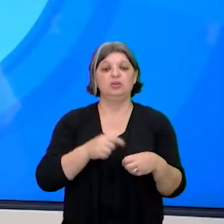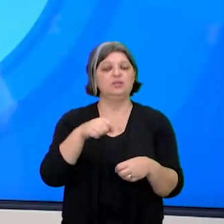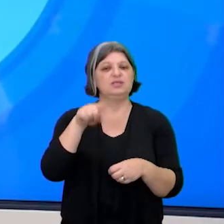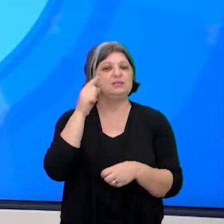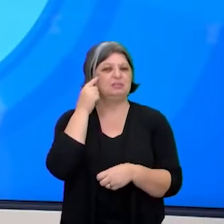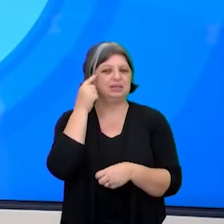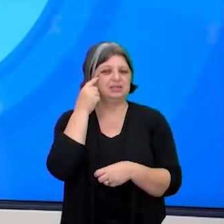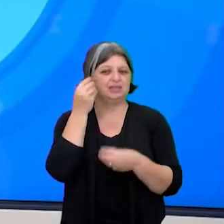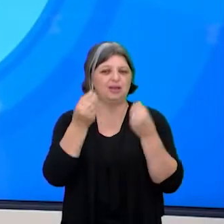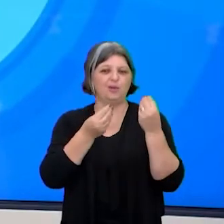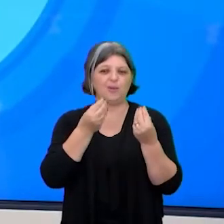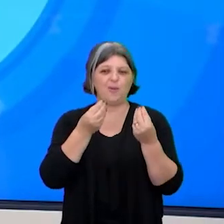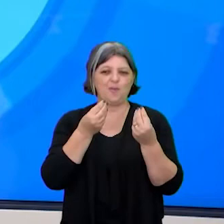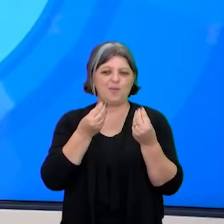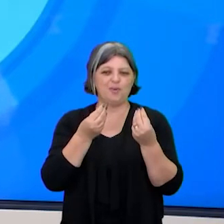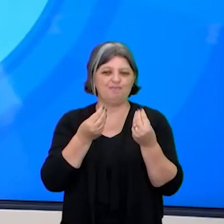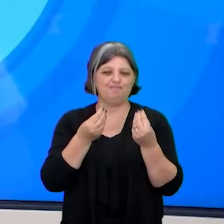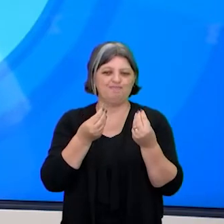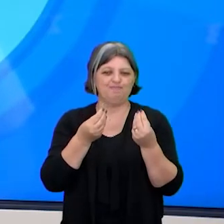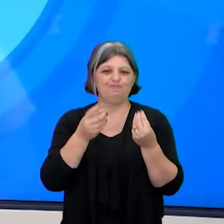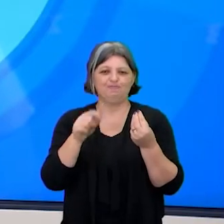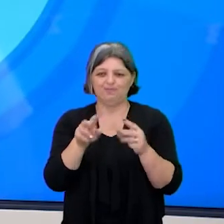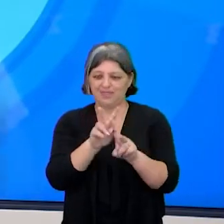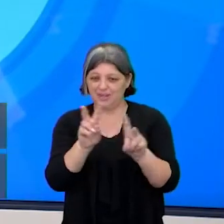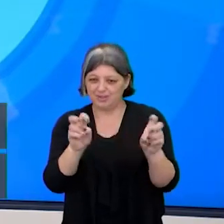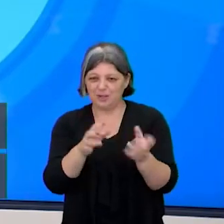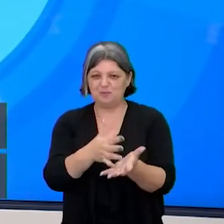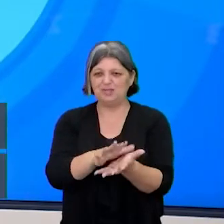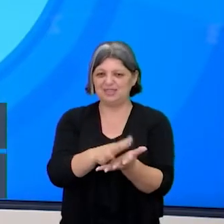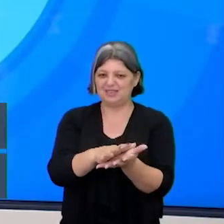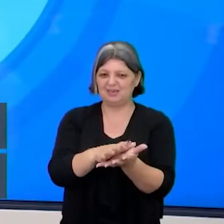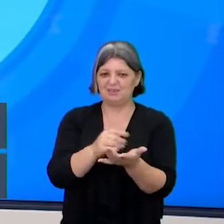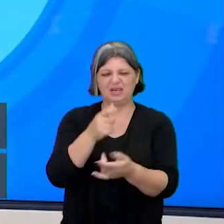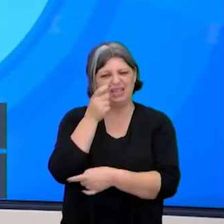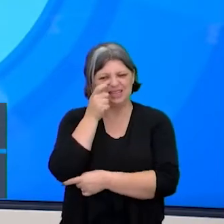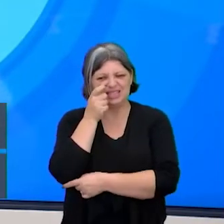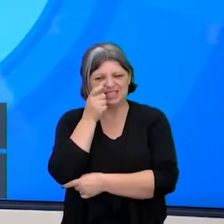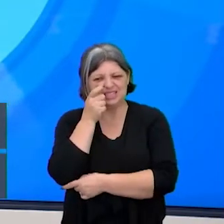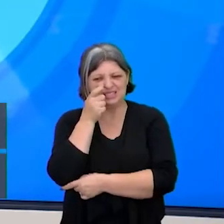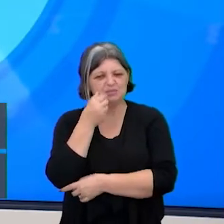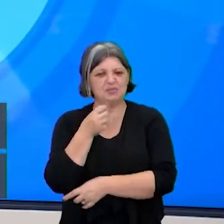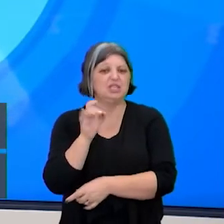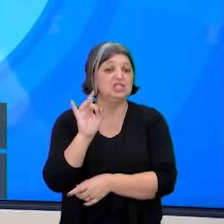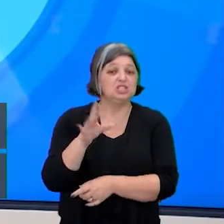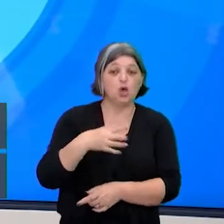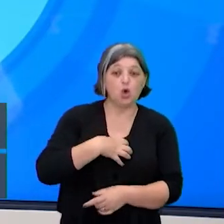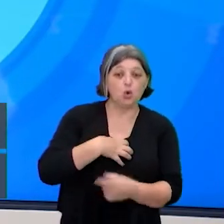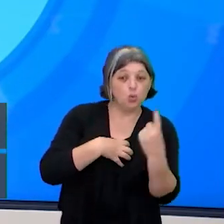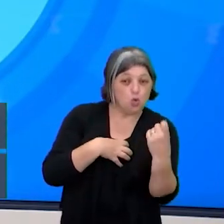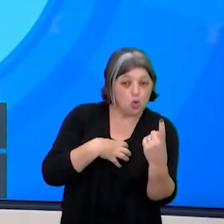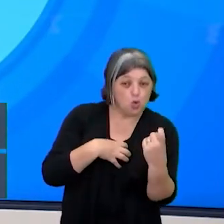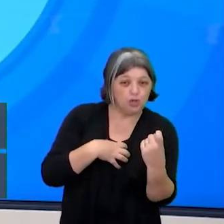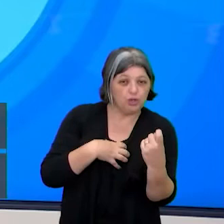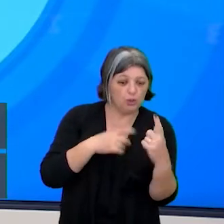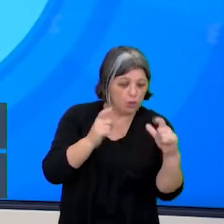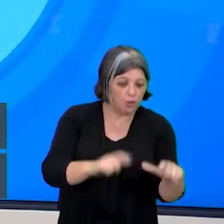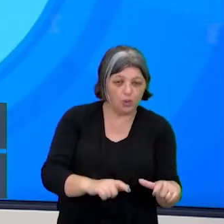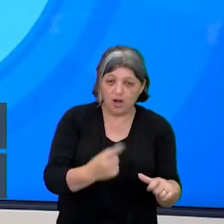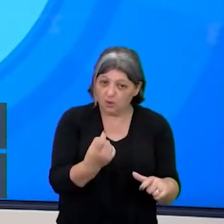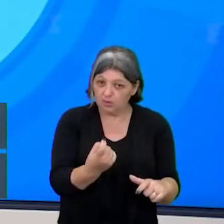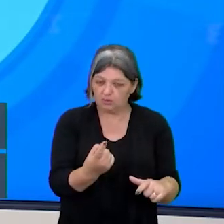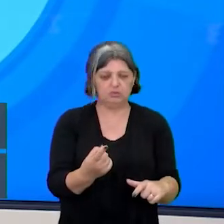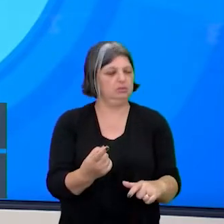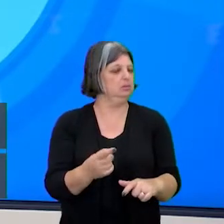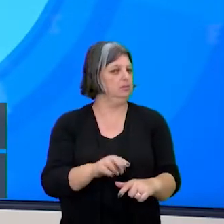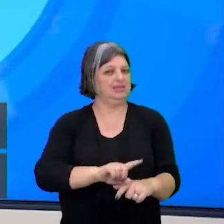Quando eu falo na questão do samba, é interessante, porque a gente pensa, samba existe só de um jeito em um só lugar. Não,